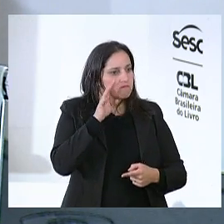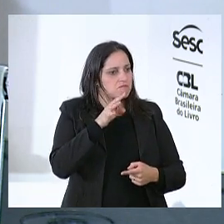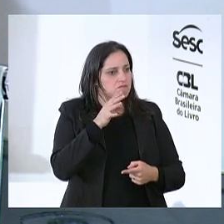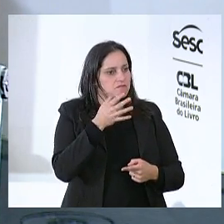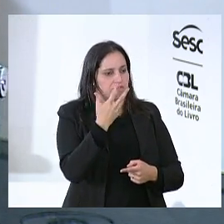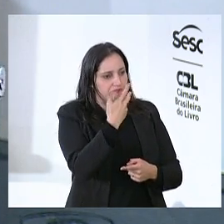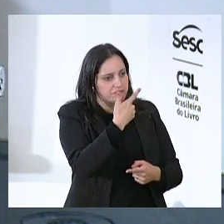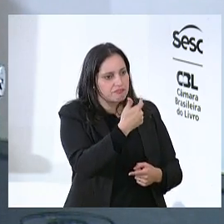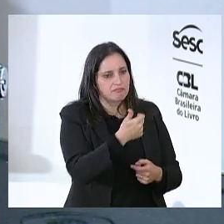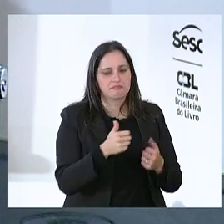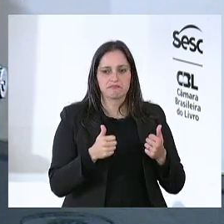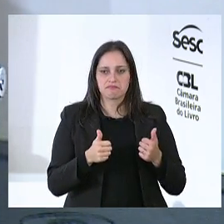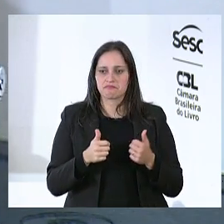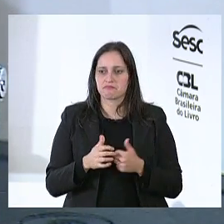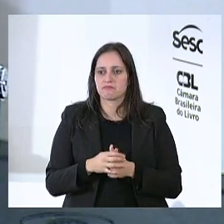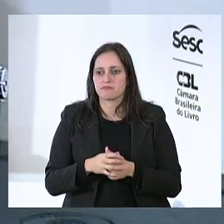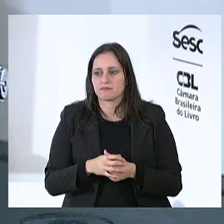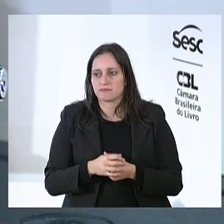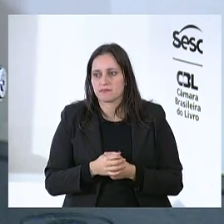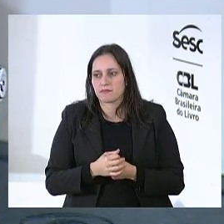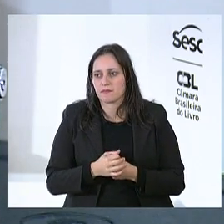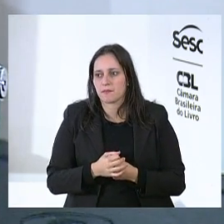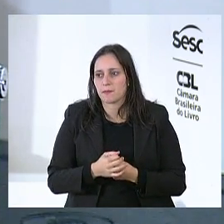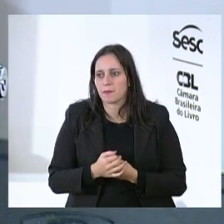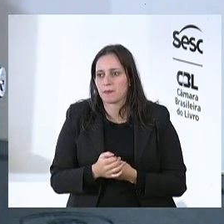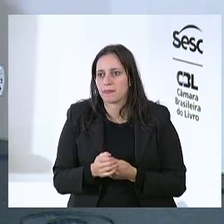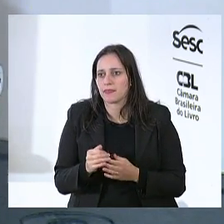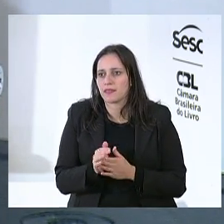Desembarquei na Argélia, enfim, depois, né?